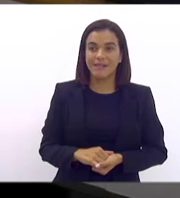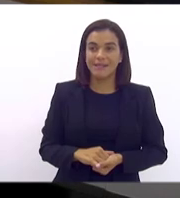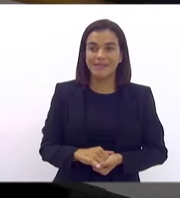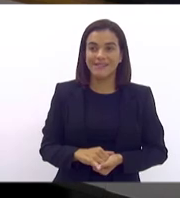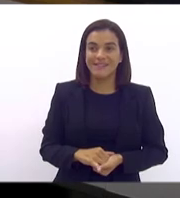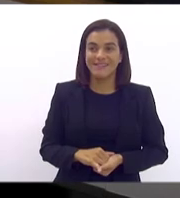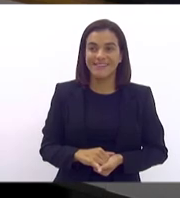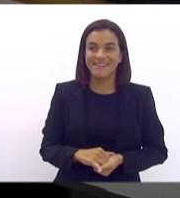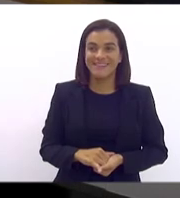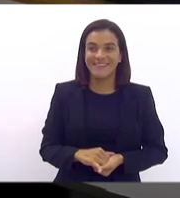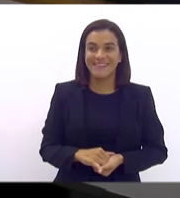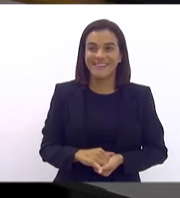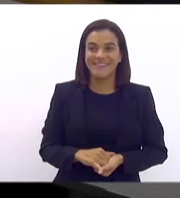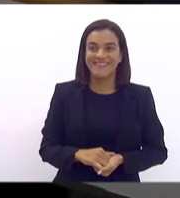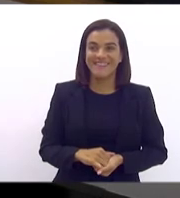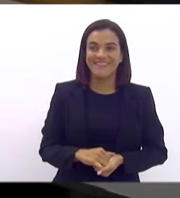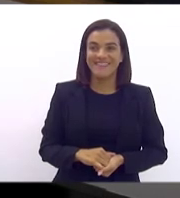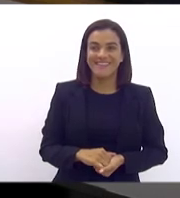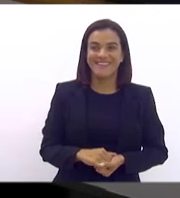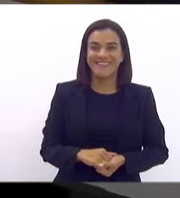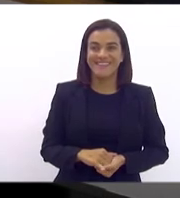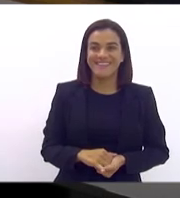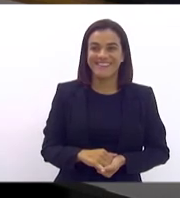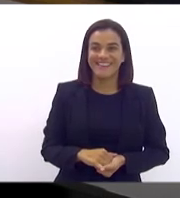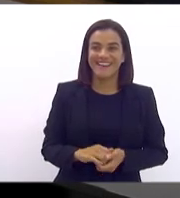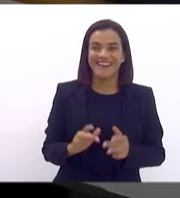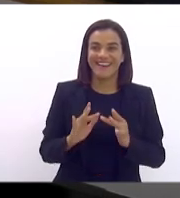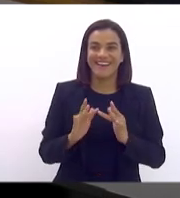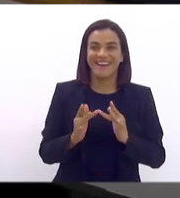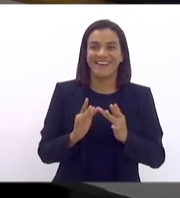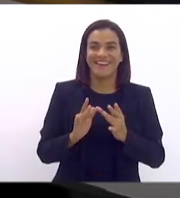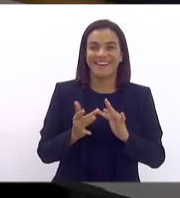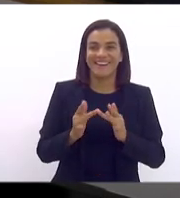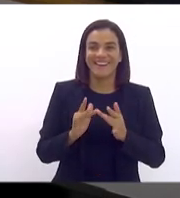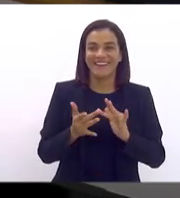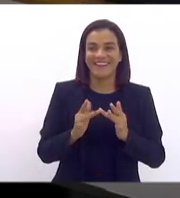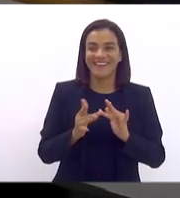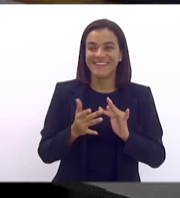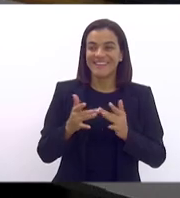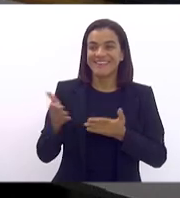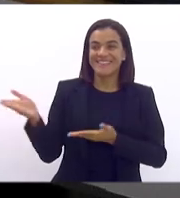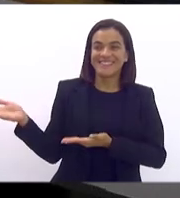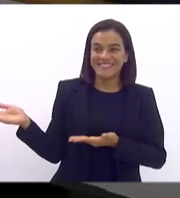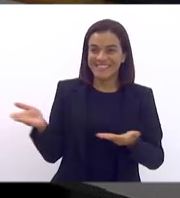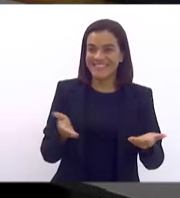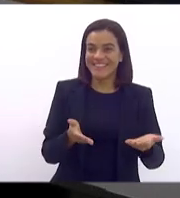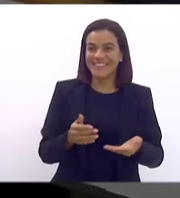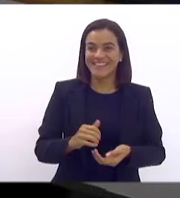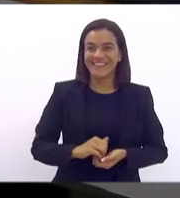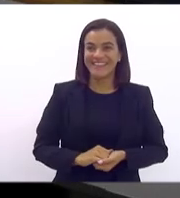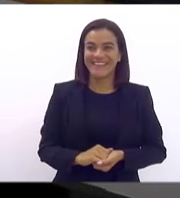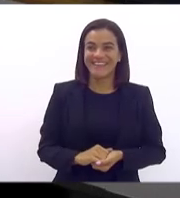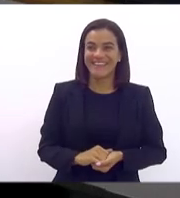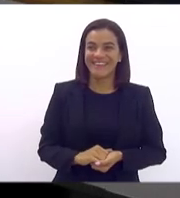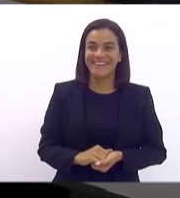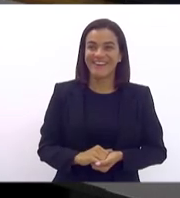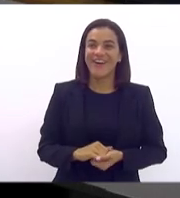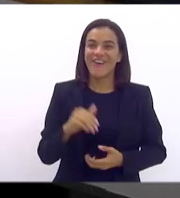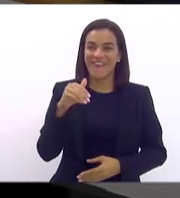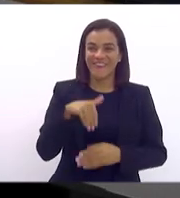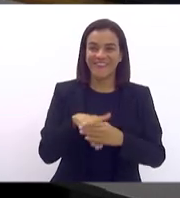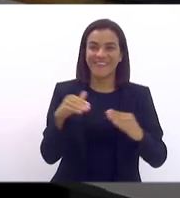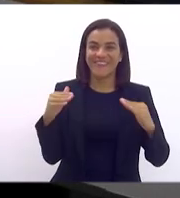A possibilidade da conexão para a convocação. Voto é